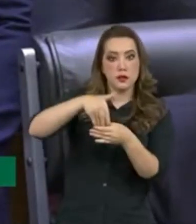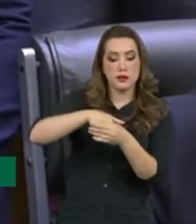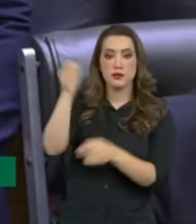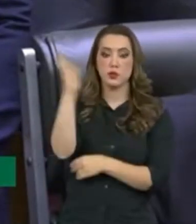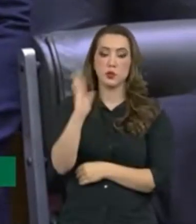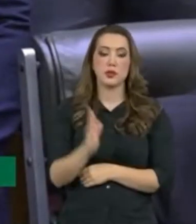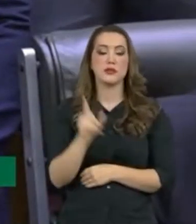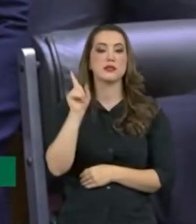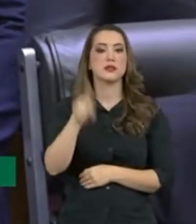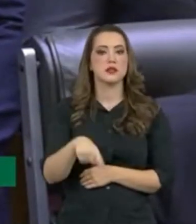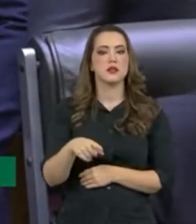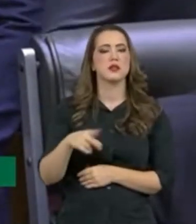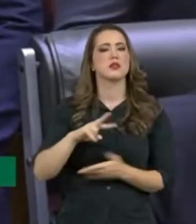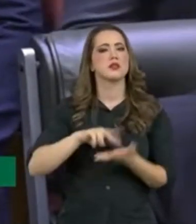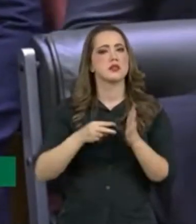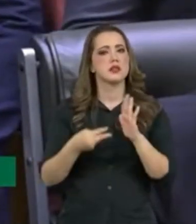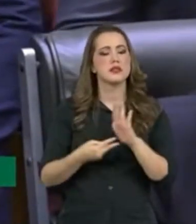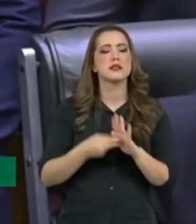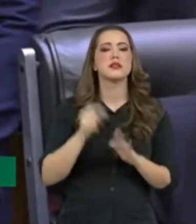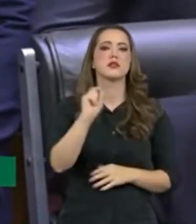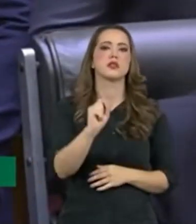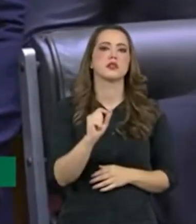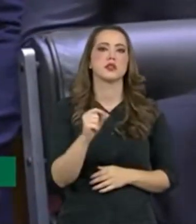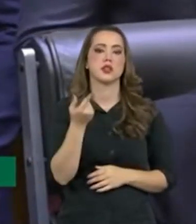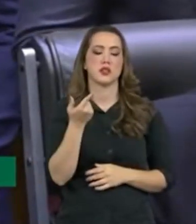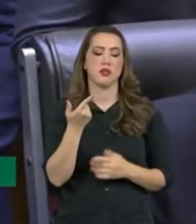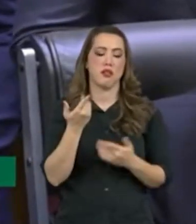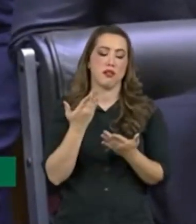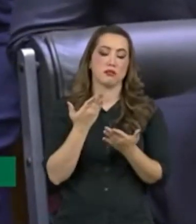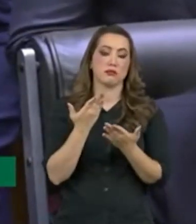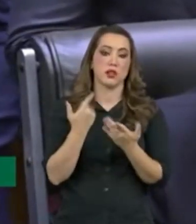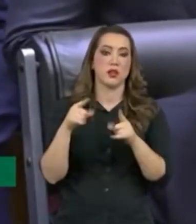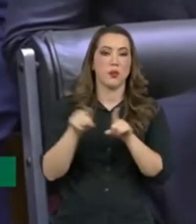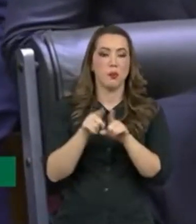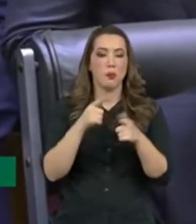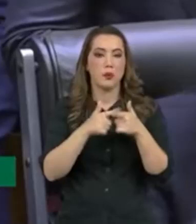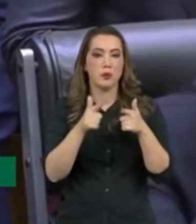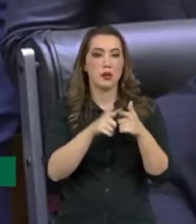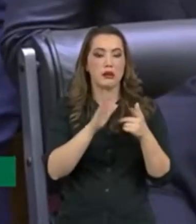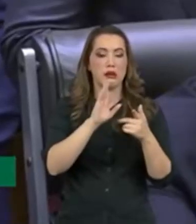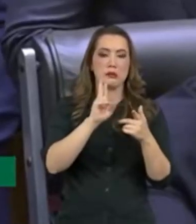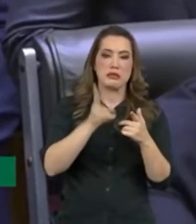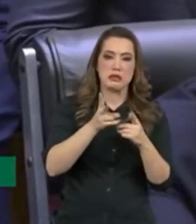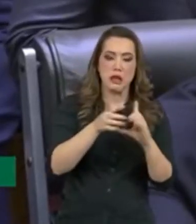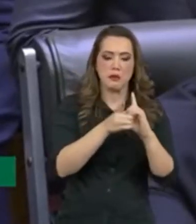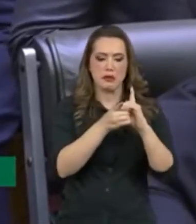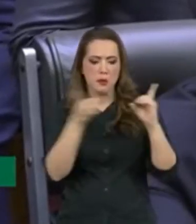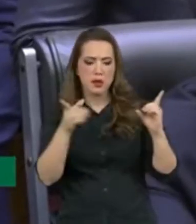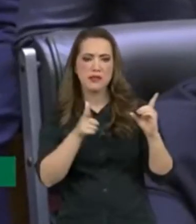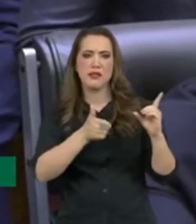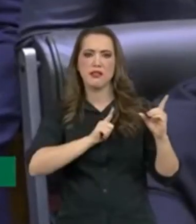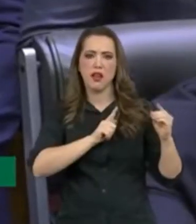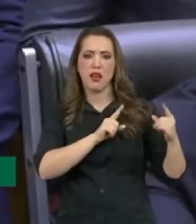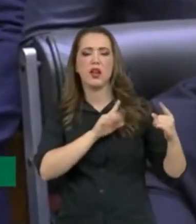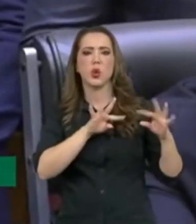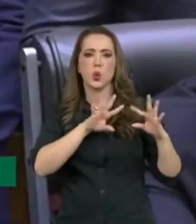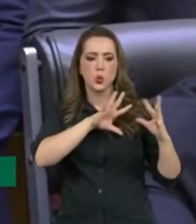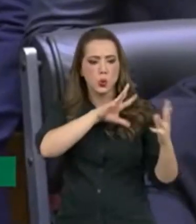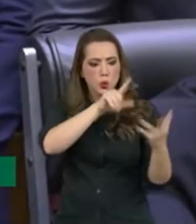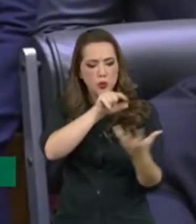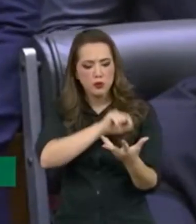Brasil refere-se, por fim, às ameaças que o modelo democrático vem enfrentando ao redor do